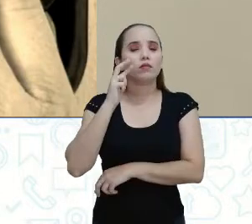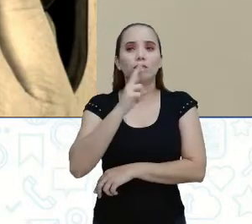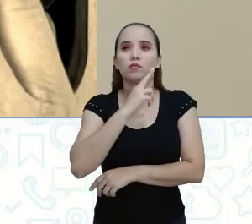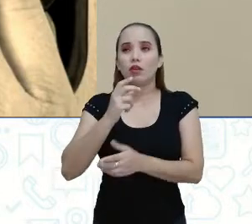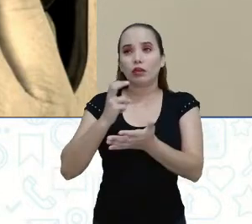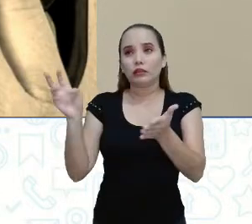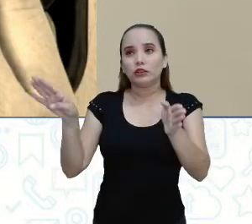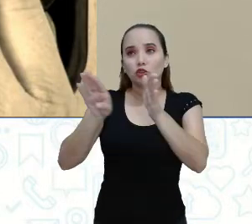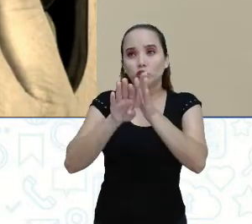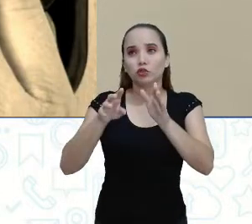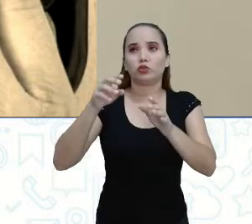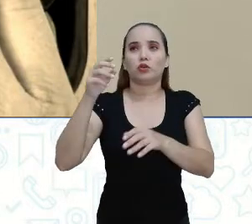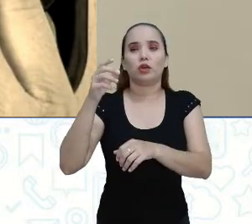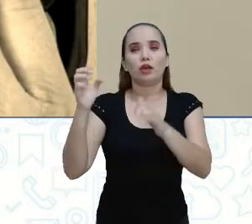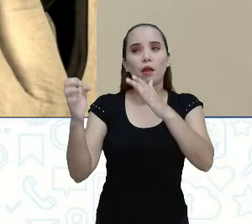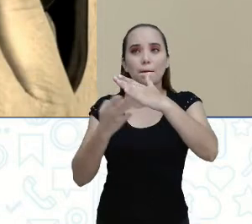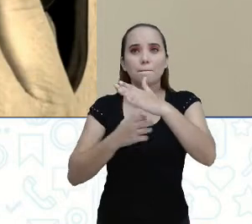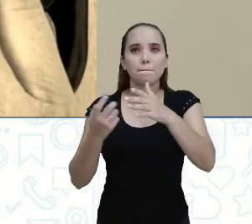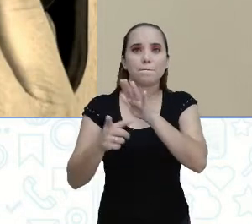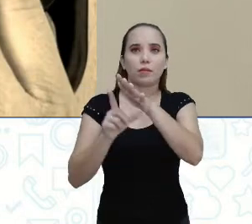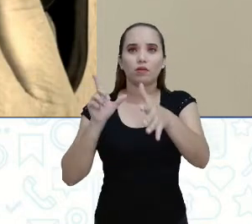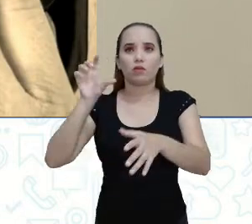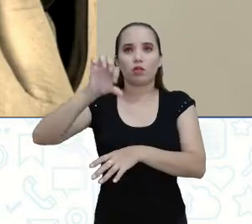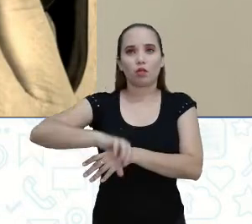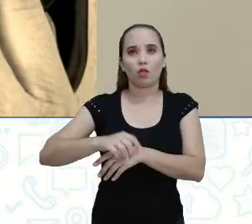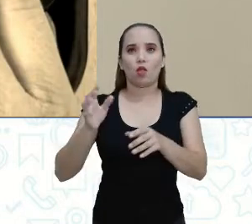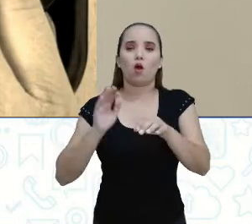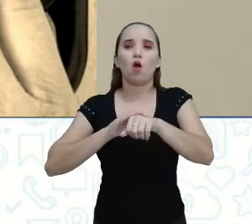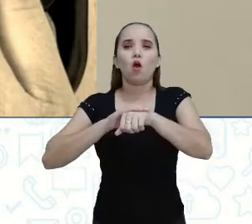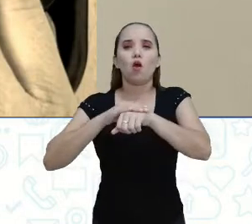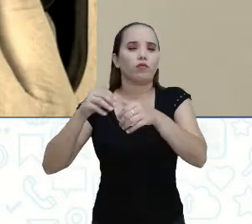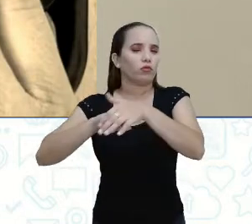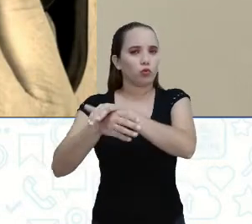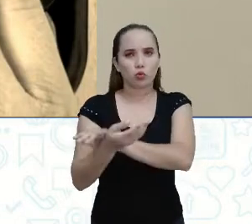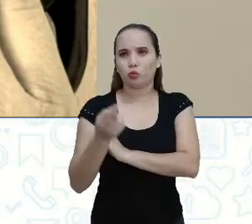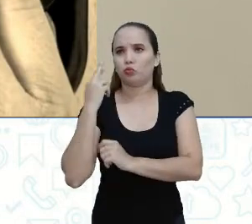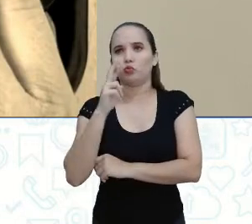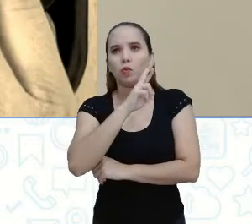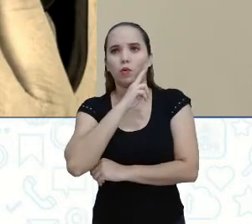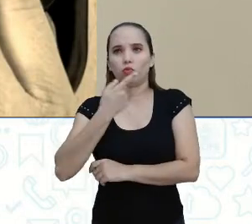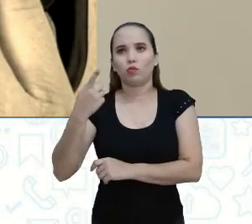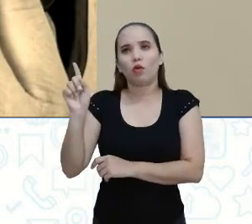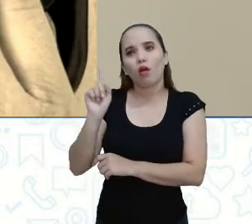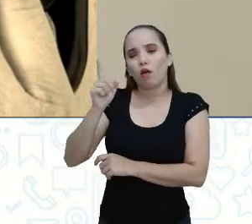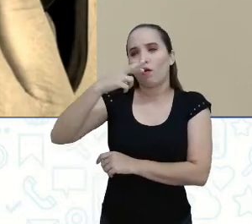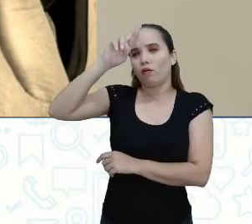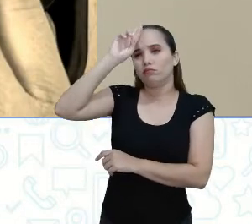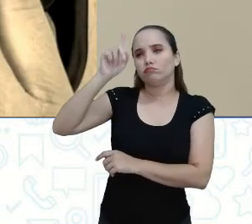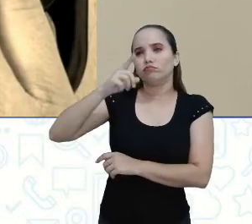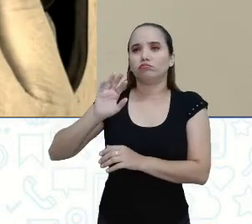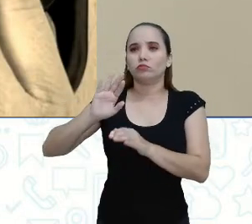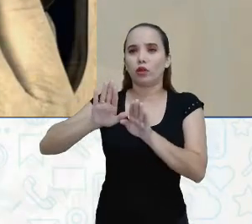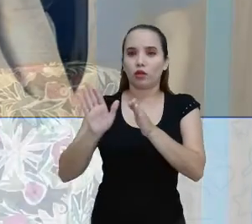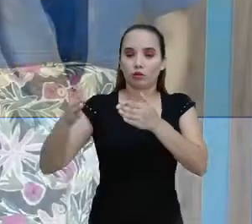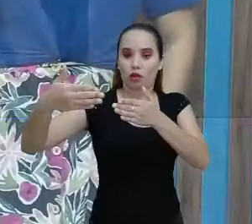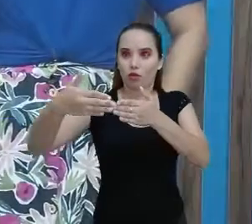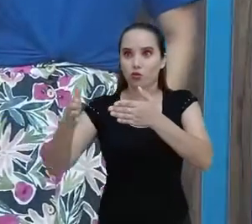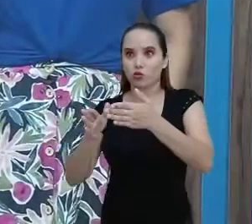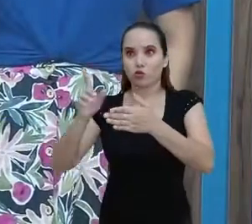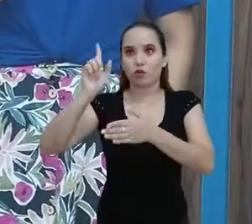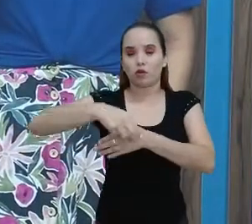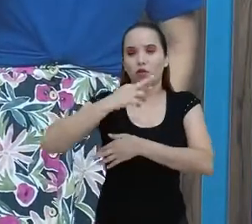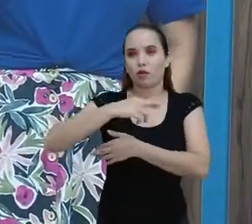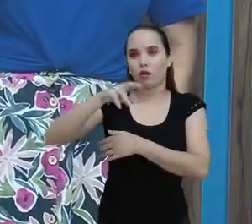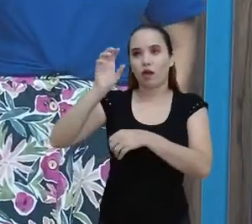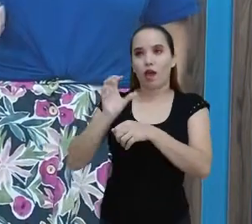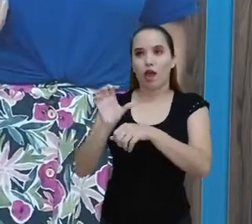às 18. No fim do dia, vai para casa de carona com o primo. Ora, aqui, se eu contasse,